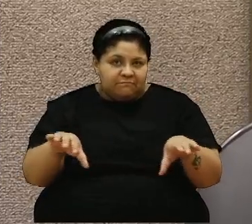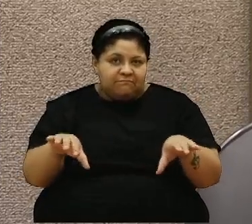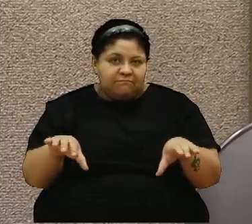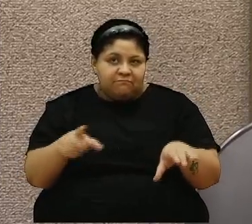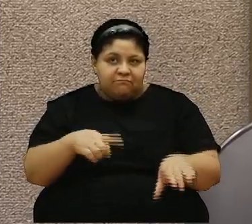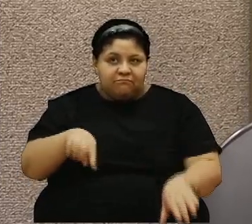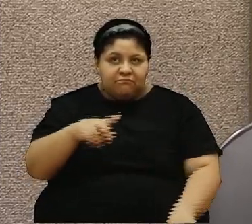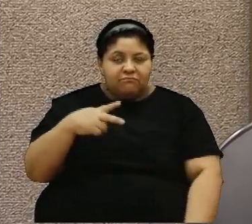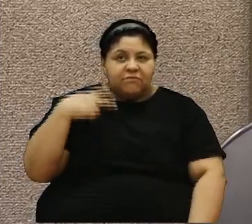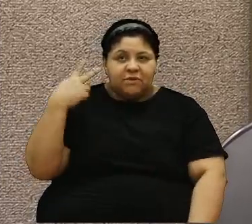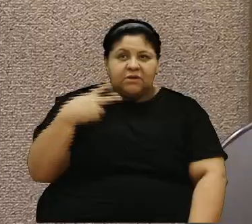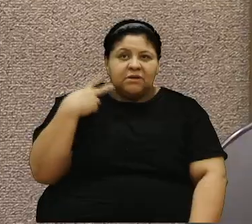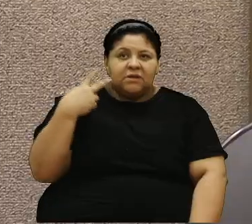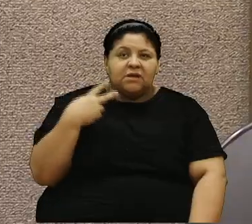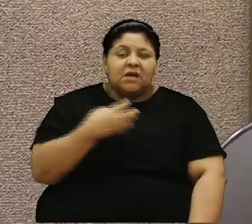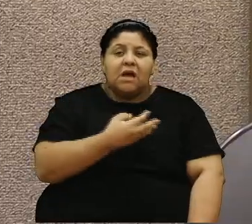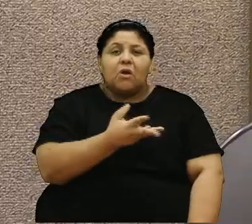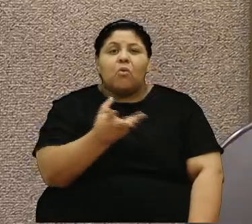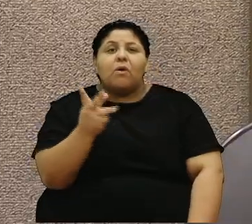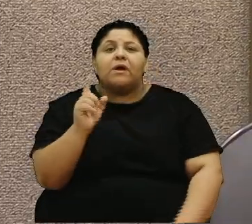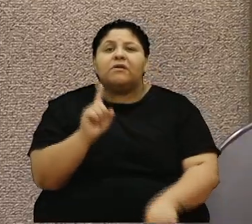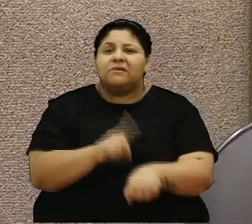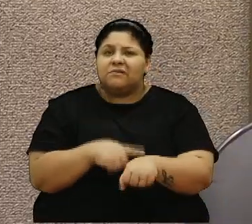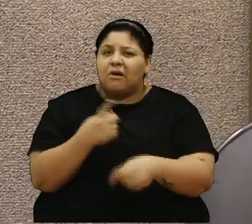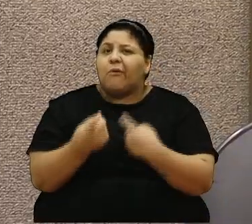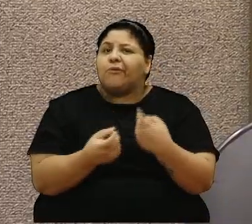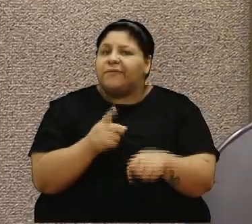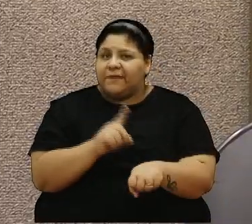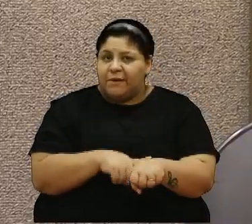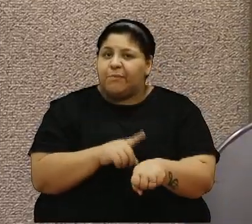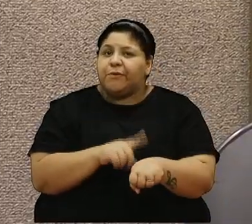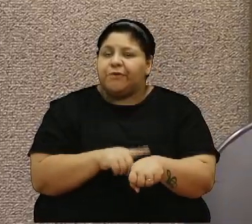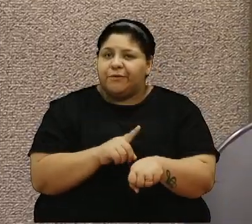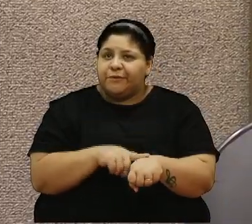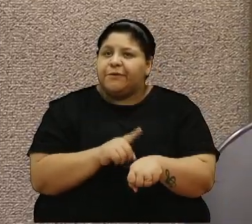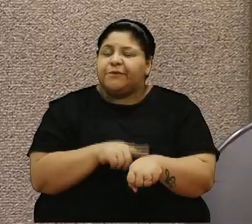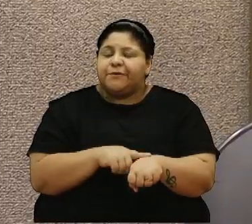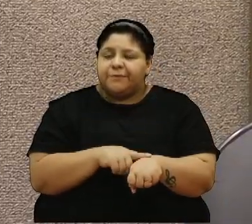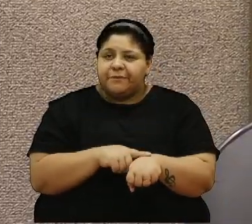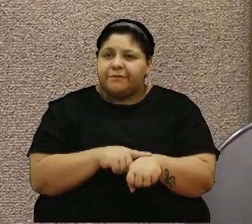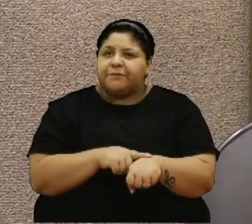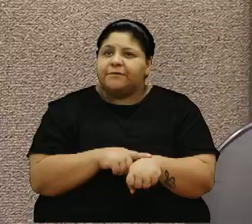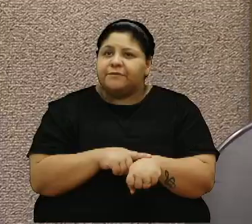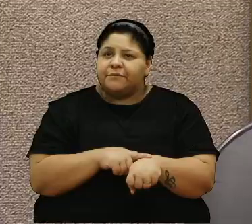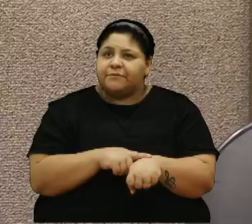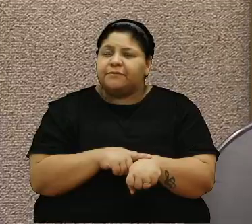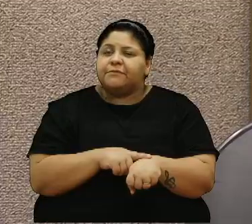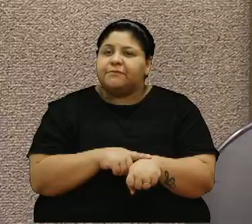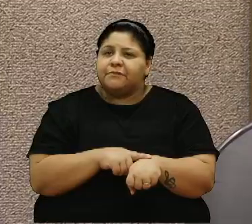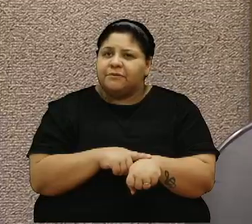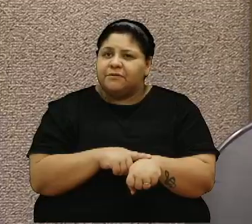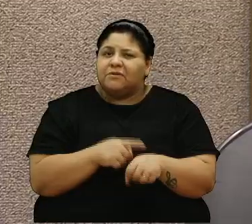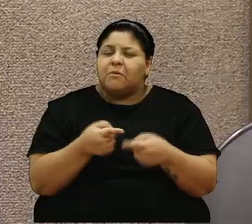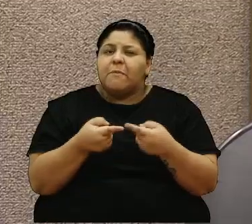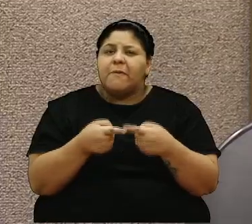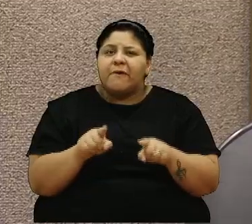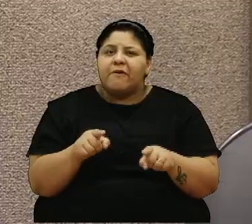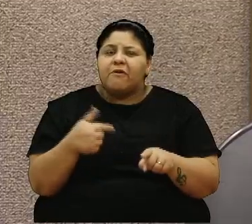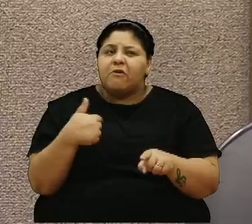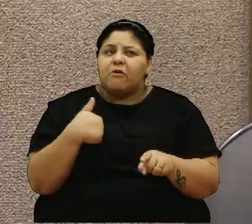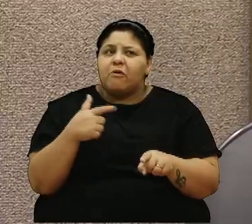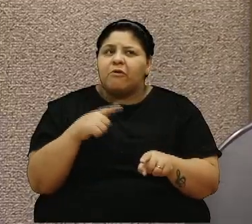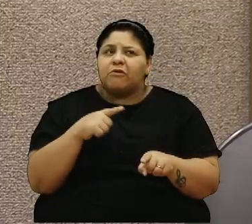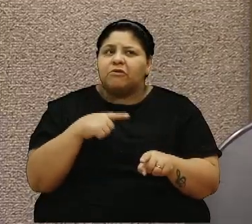Somos vereadores há quanto tempo? Algum tempo, né? Eles nos colocam essa situação. Mas eu não